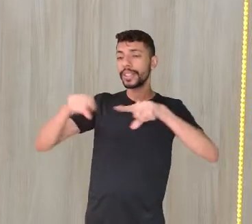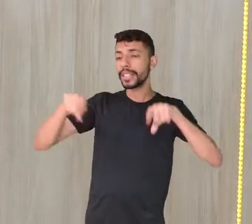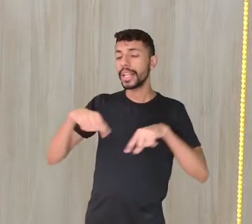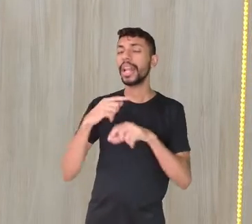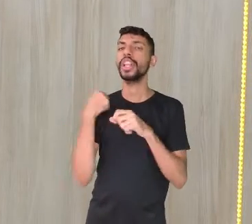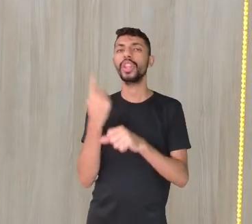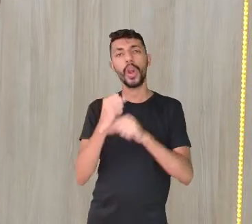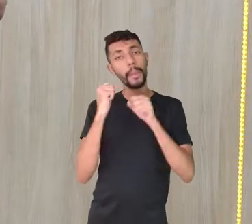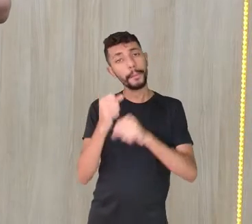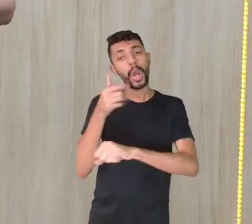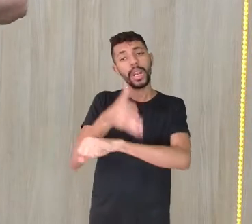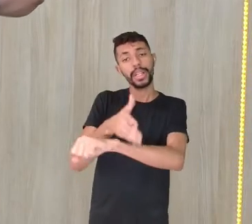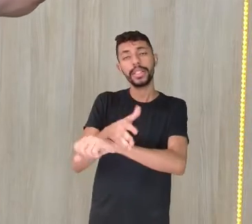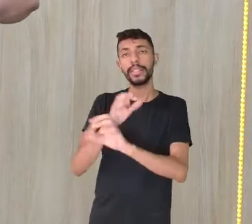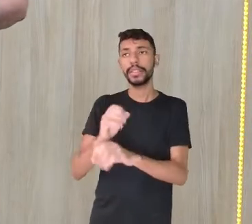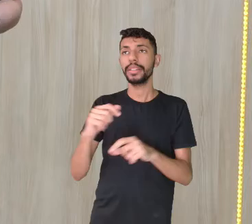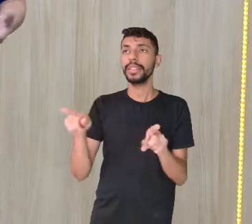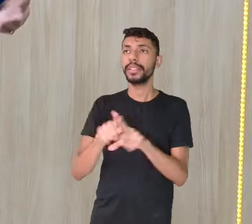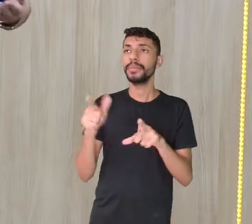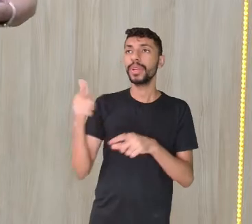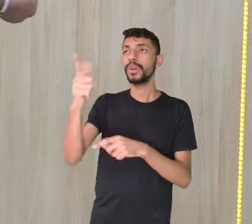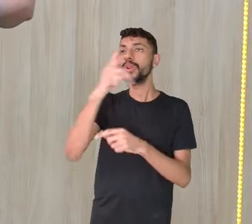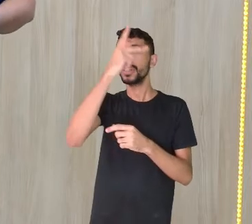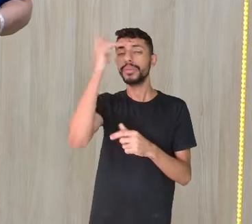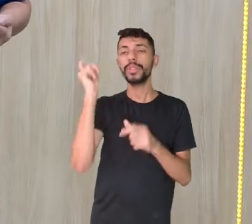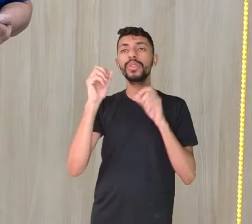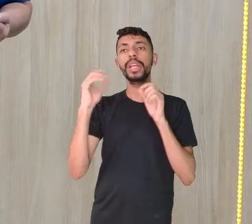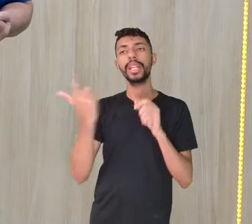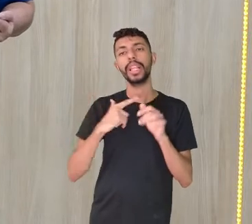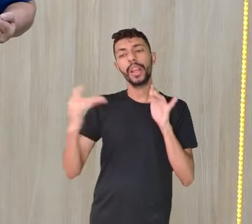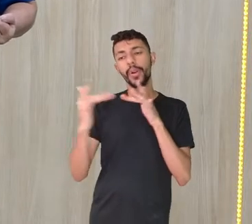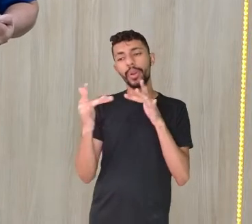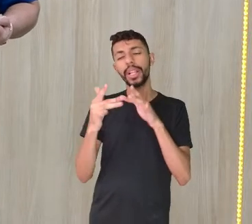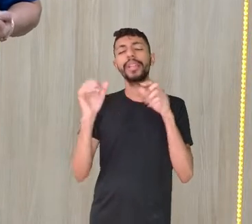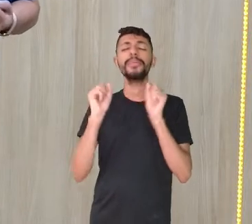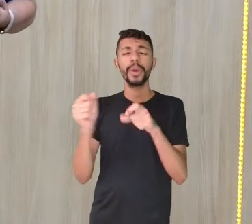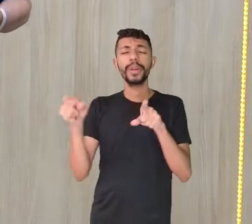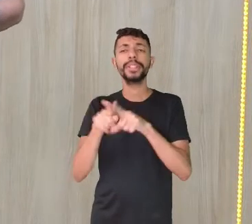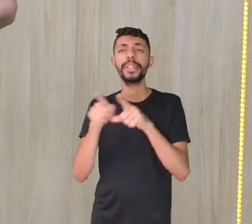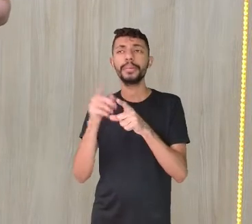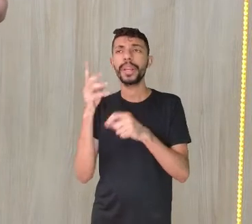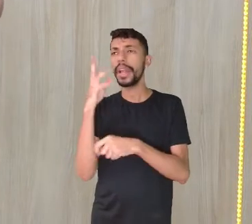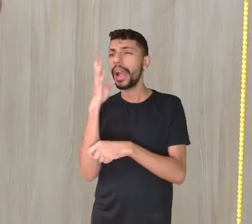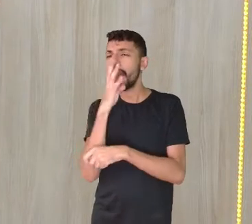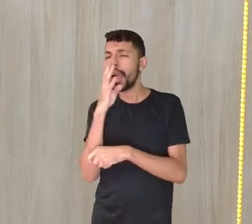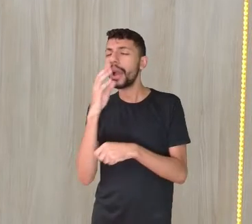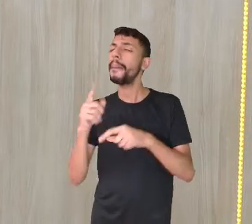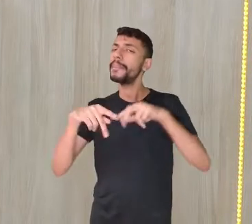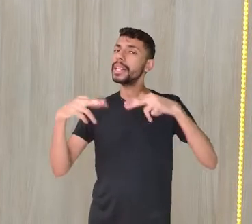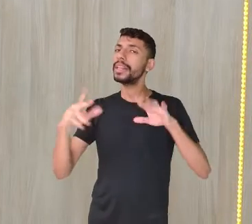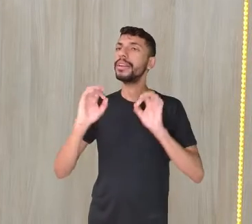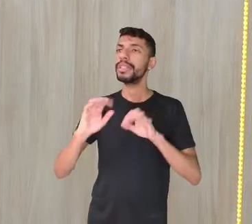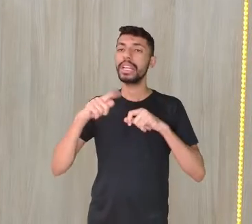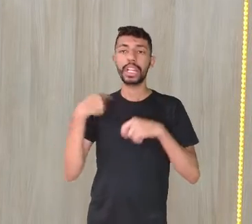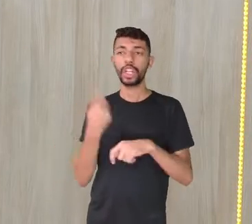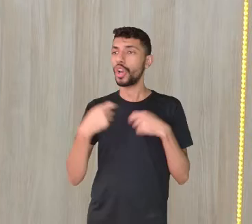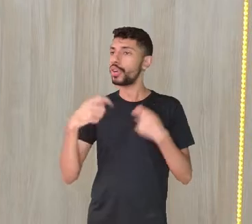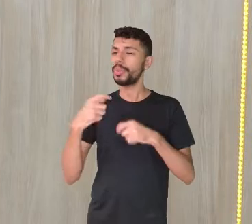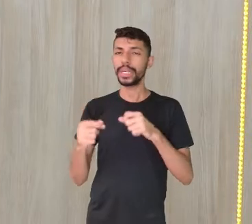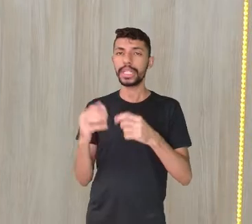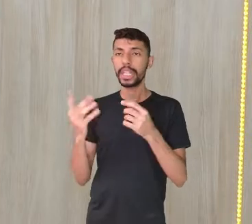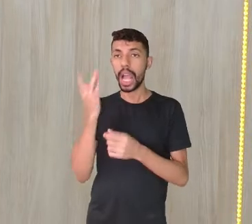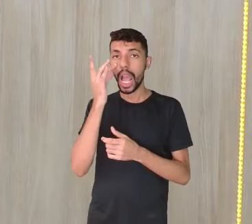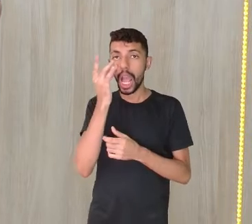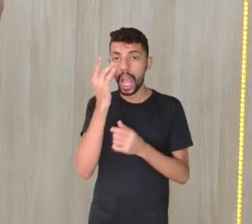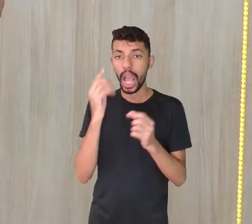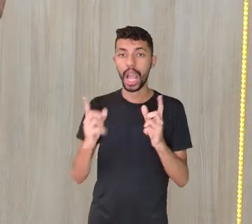que a gente abrirem o contato, vai também ver o nosso material. Sem precisar, né, de estarmos presentes,